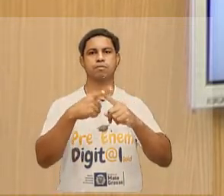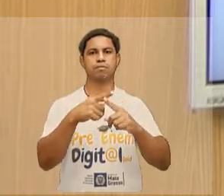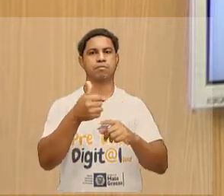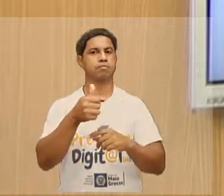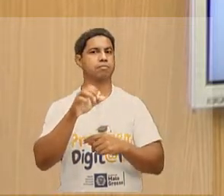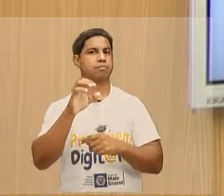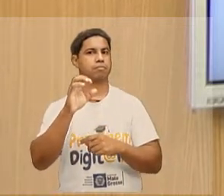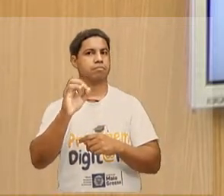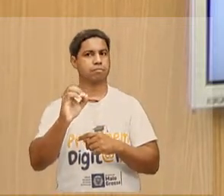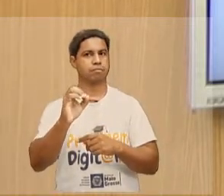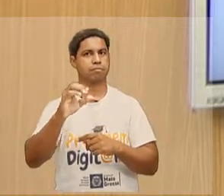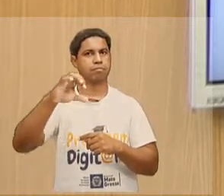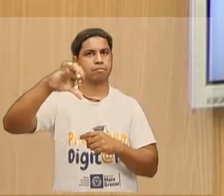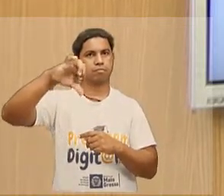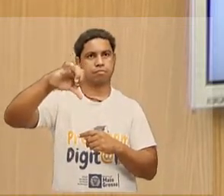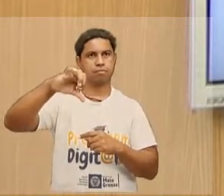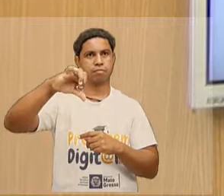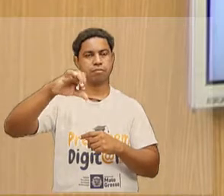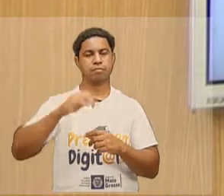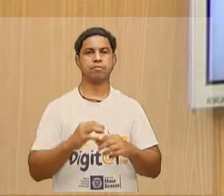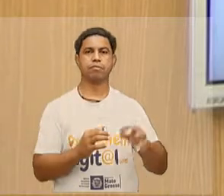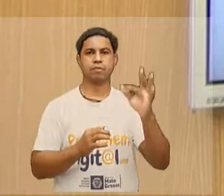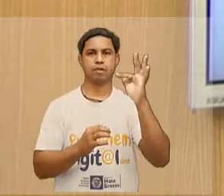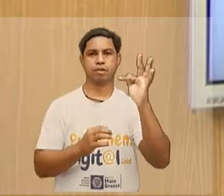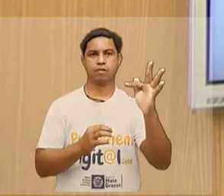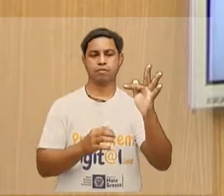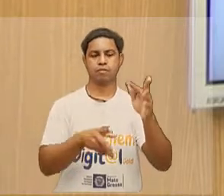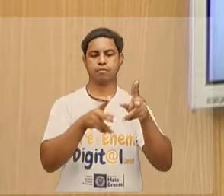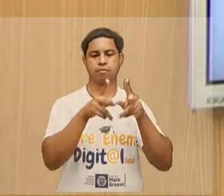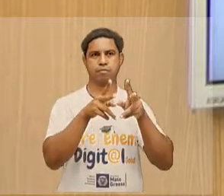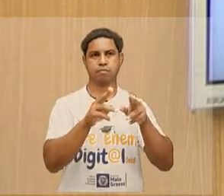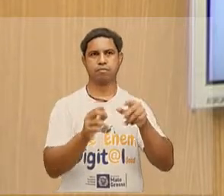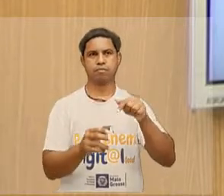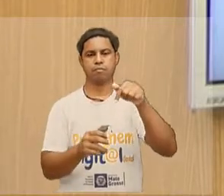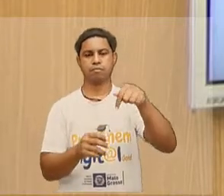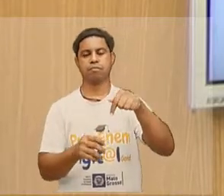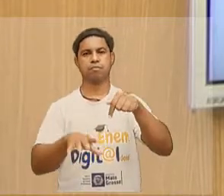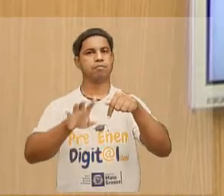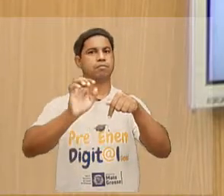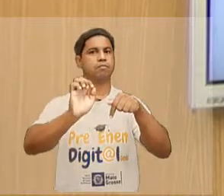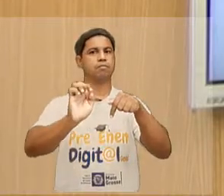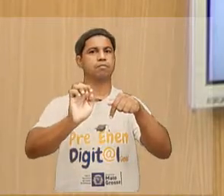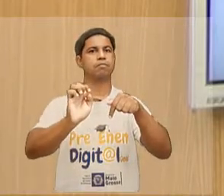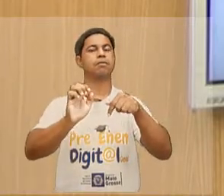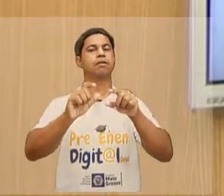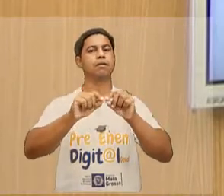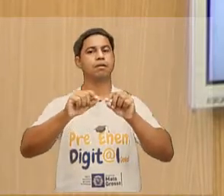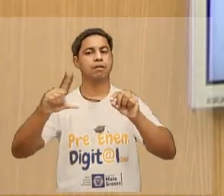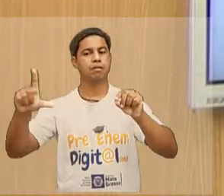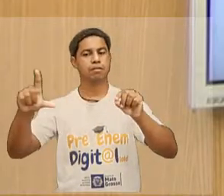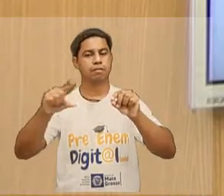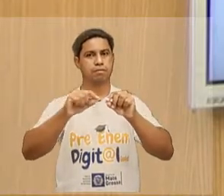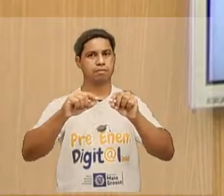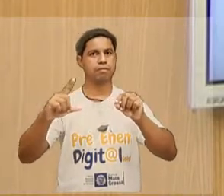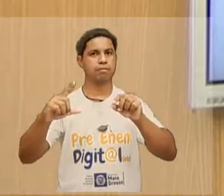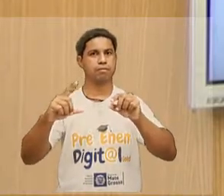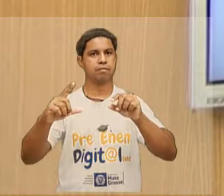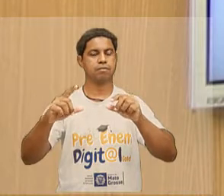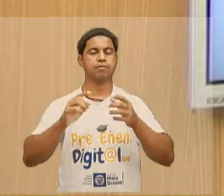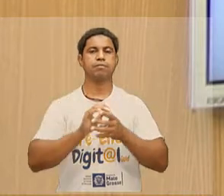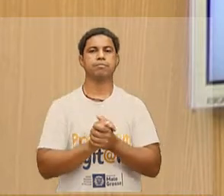coulomb. E aí F igual a Q vezes Z. Força igual a carga de prova vezes a intensidade do campo